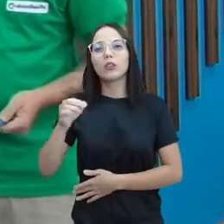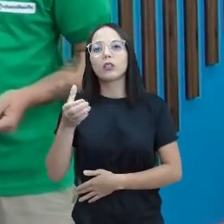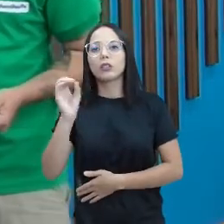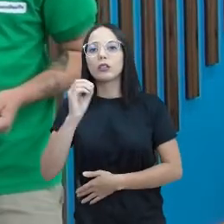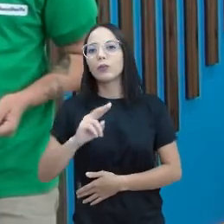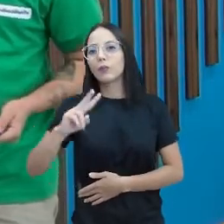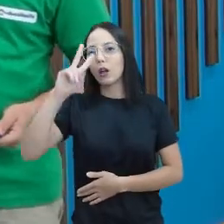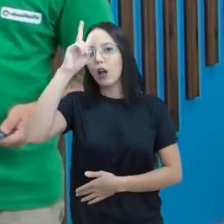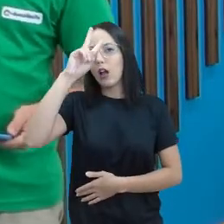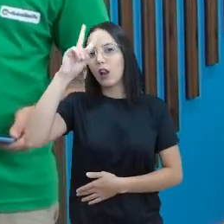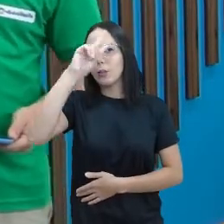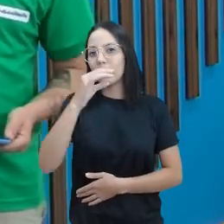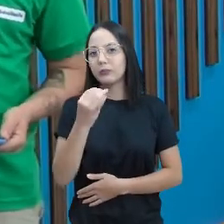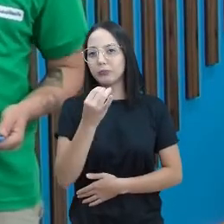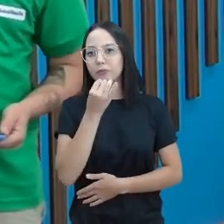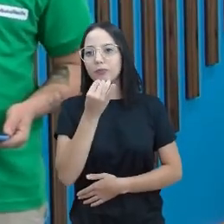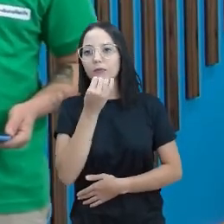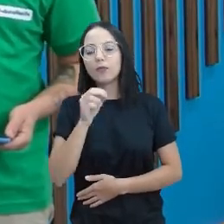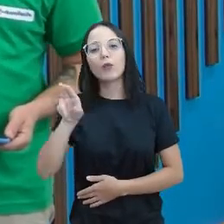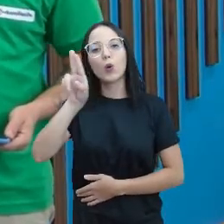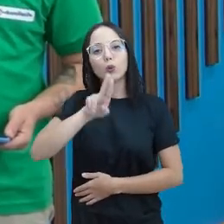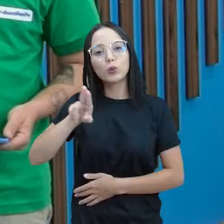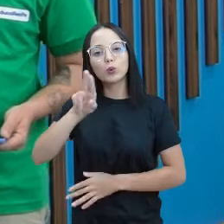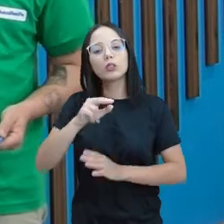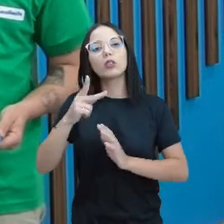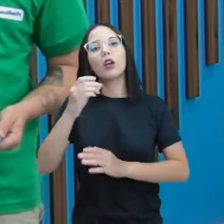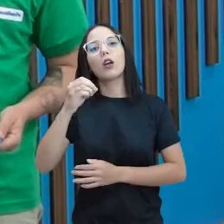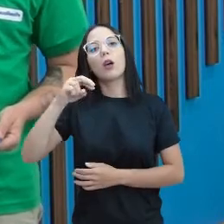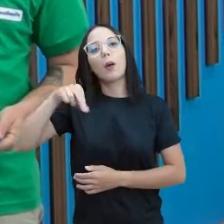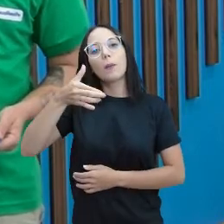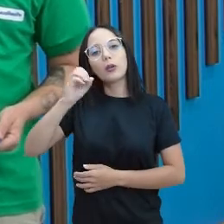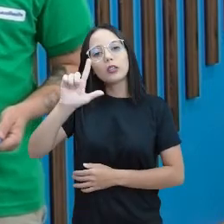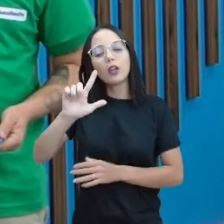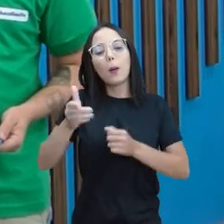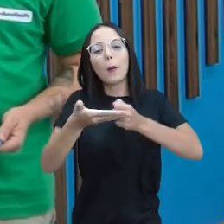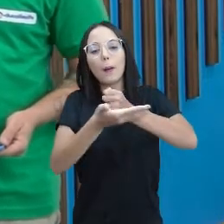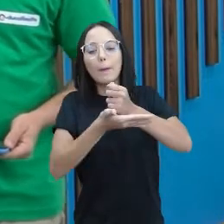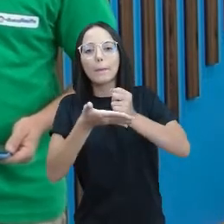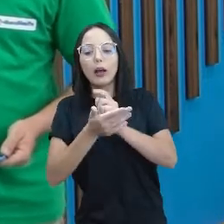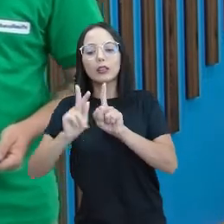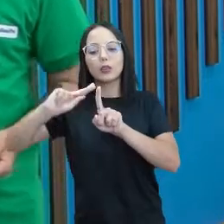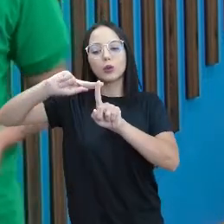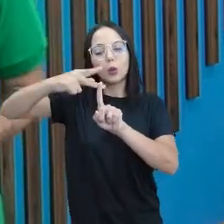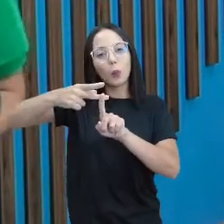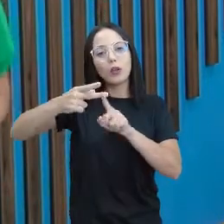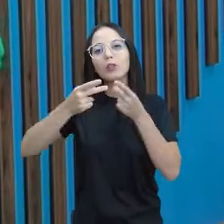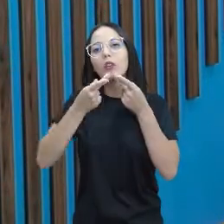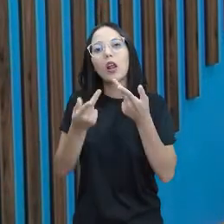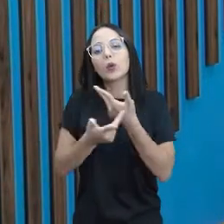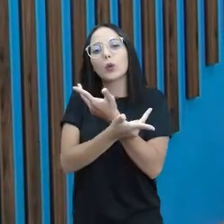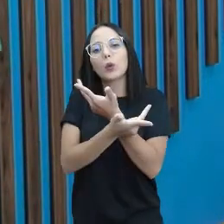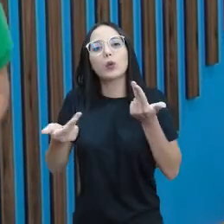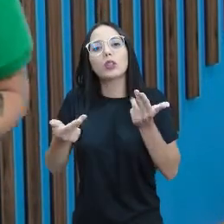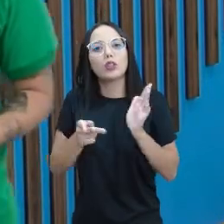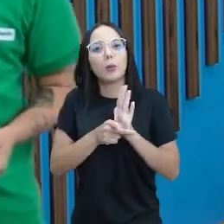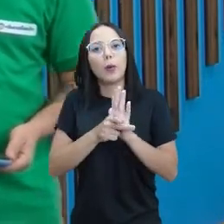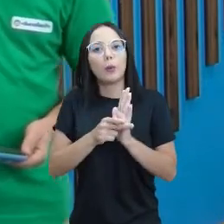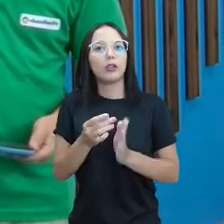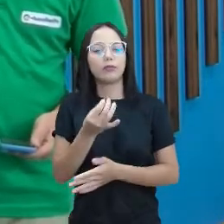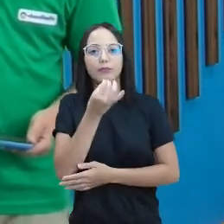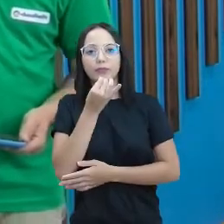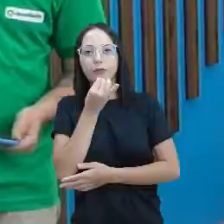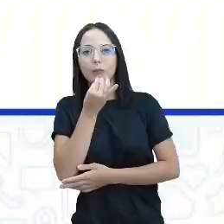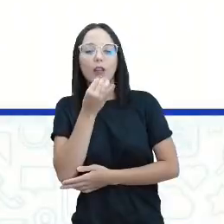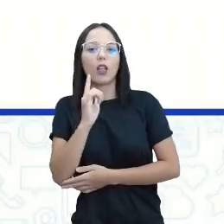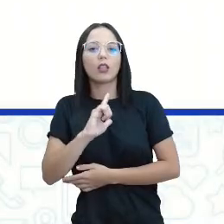né? Ou seja, quando a gente utiliza a notação de potenciação, base, expoente, potência, a gente está falando de coisas desse tipo aqui, ó. Como a gente